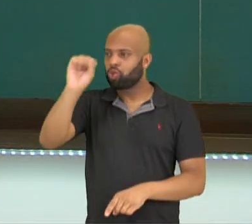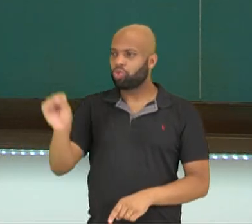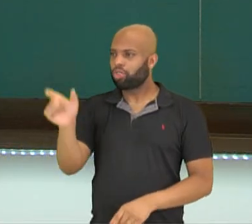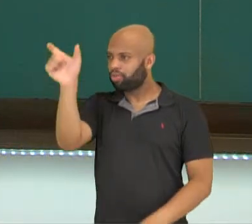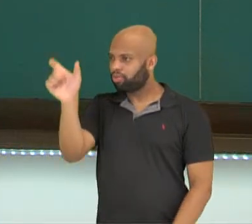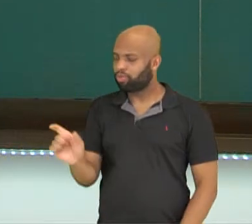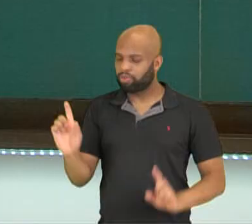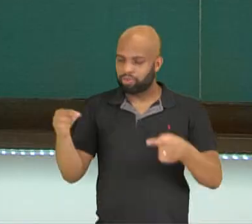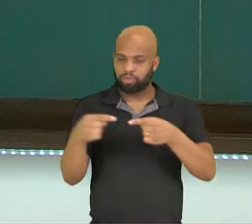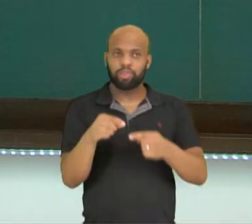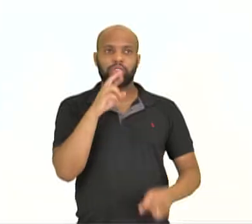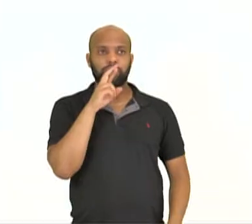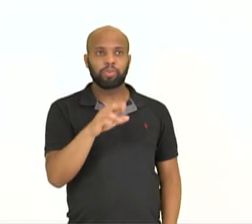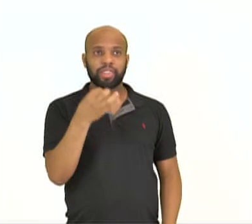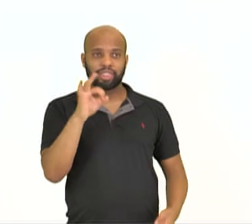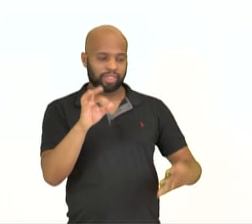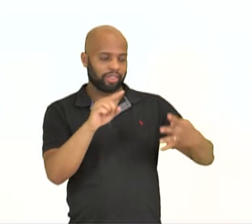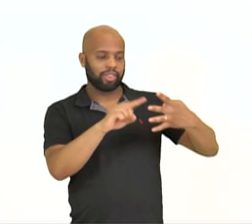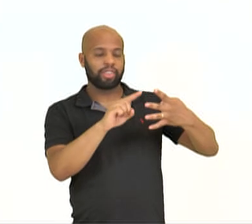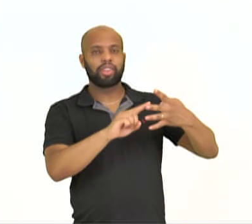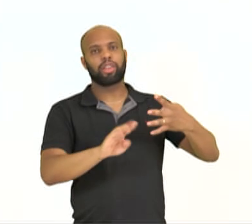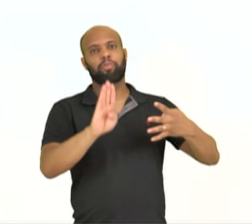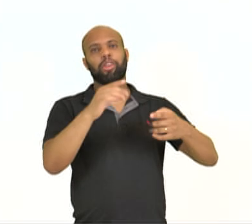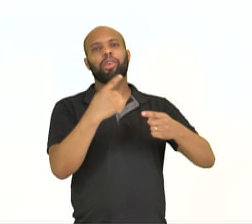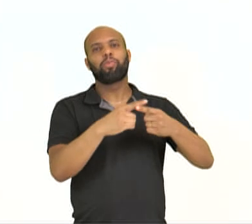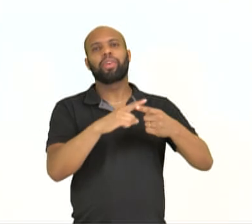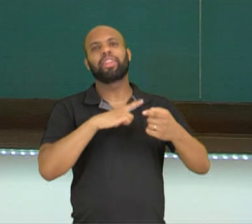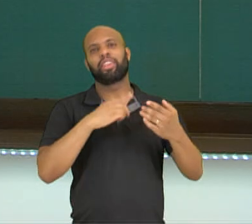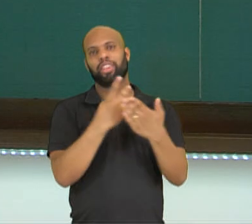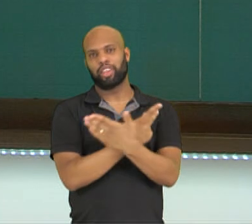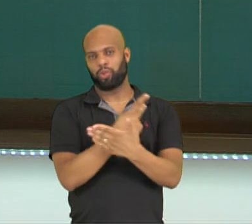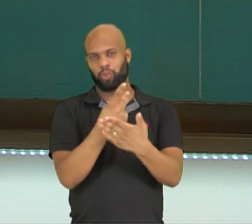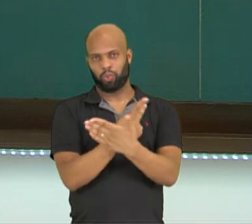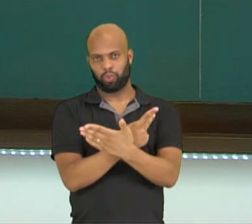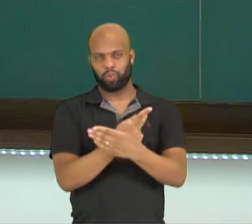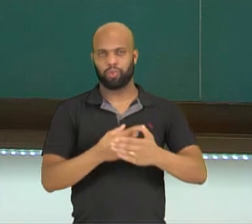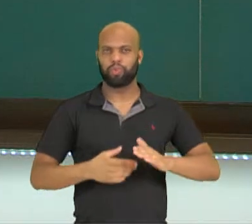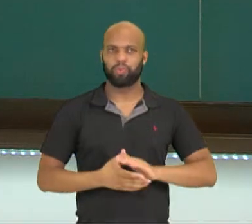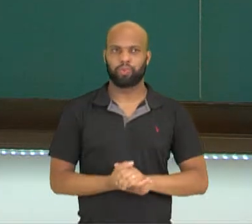alternativa incorreta é a alternativa B. Espero que vocês tenham acertado.